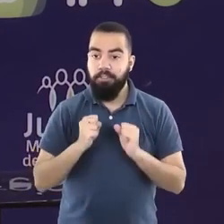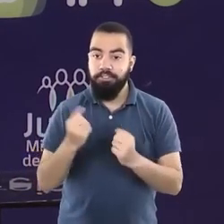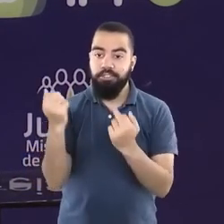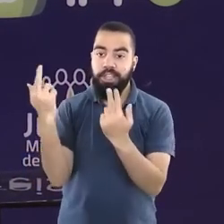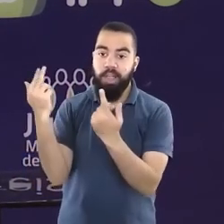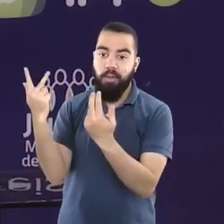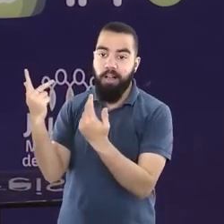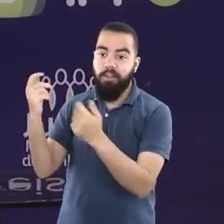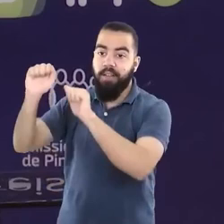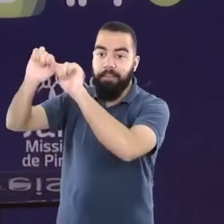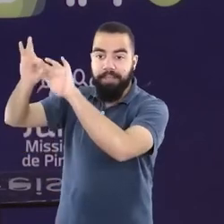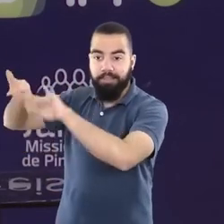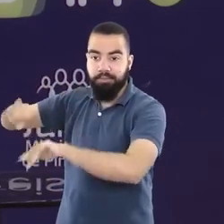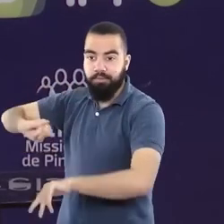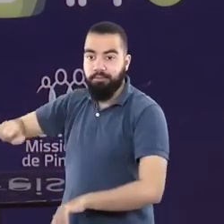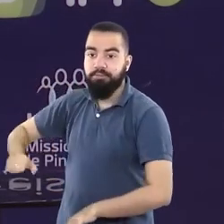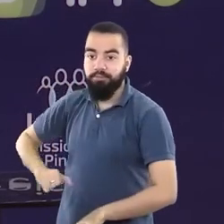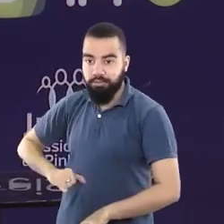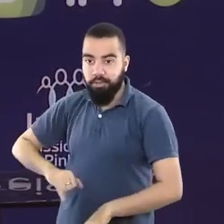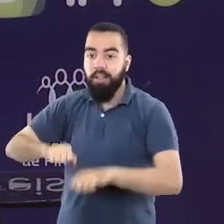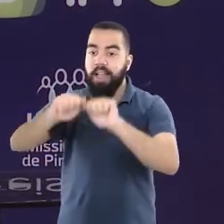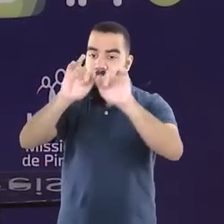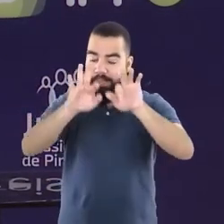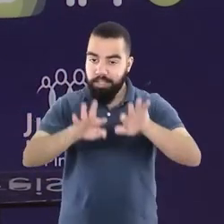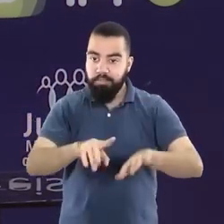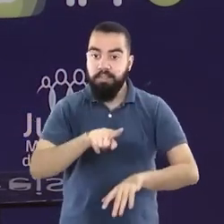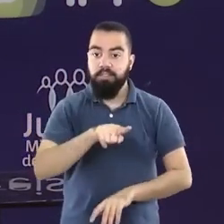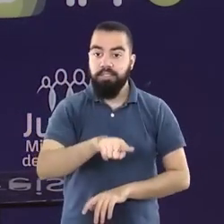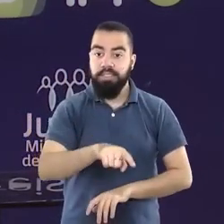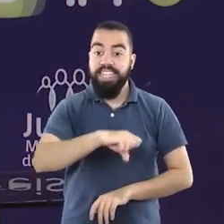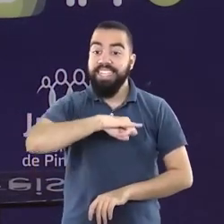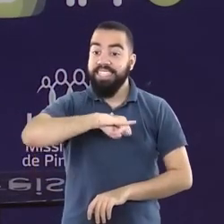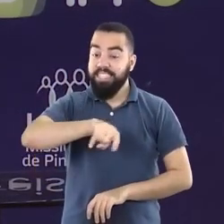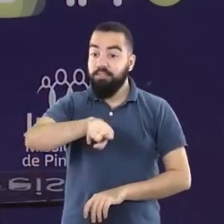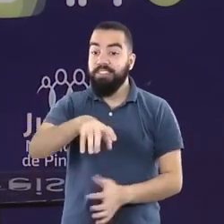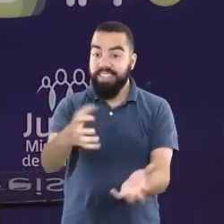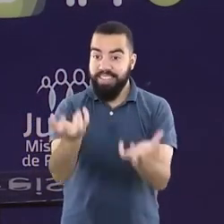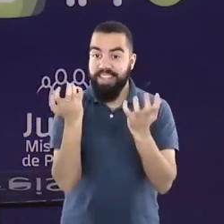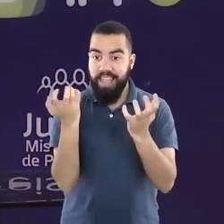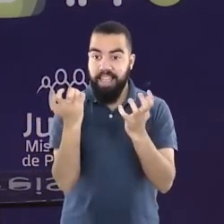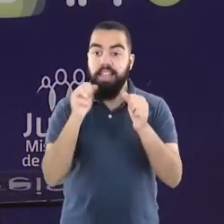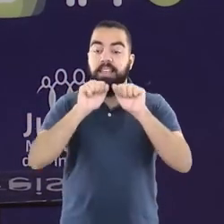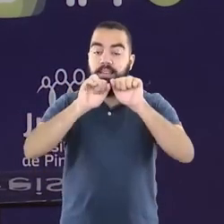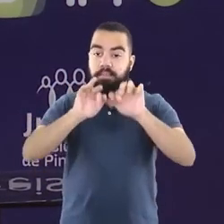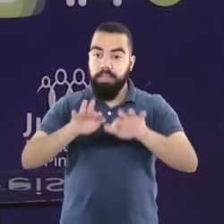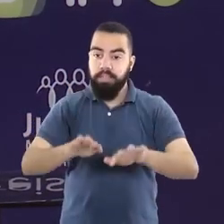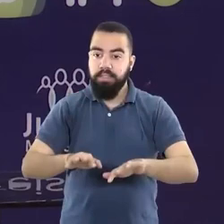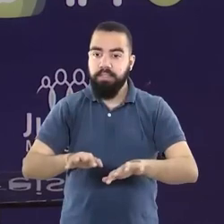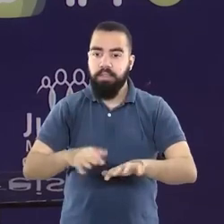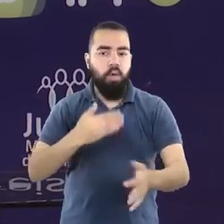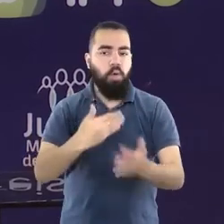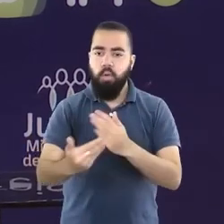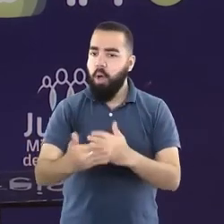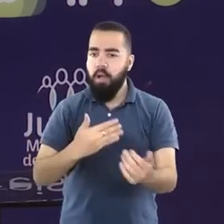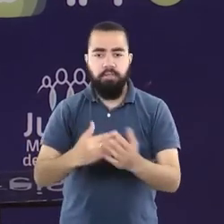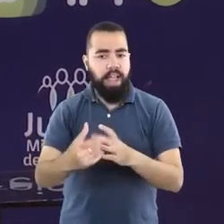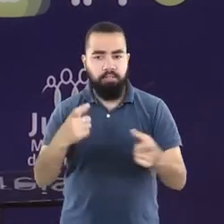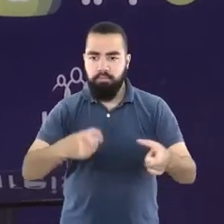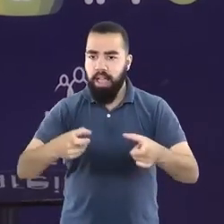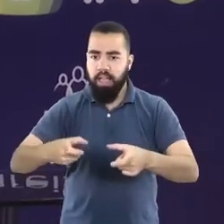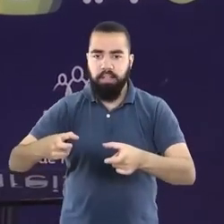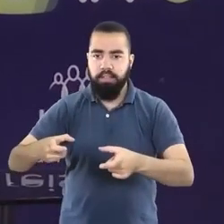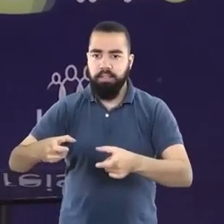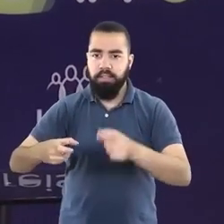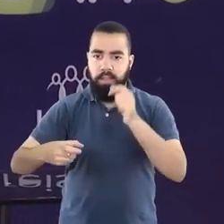E se hoje você anseia por essa restauração de Deus, eu quero orar em seu favor. Onde você está, se você deseja